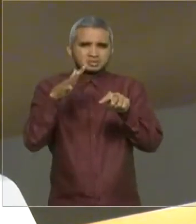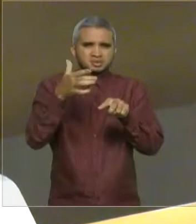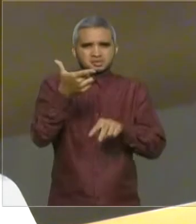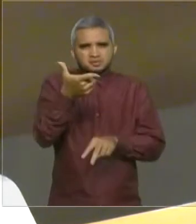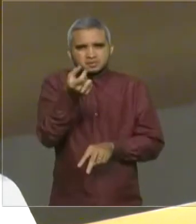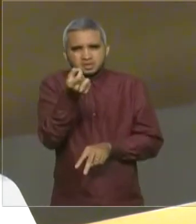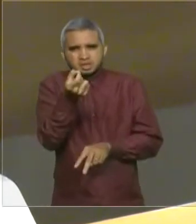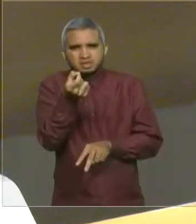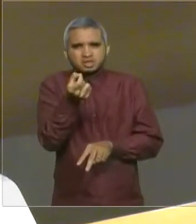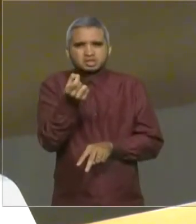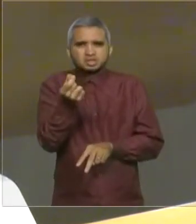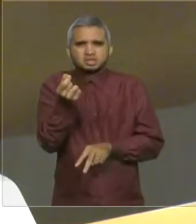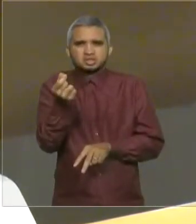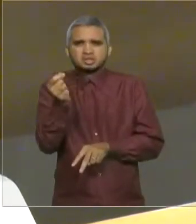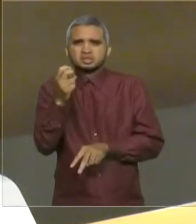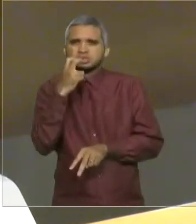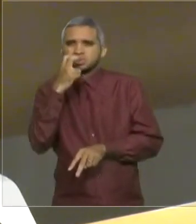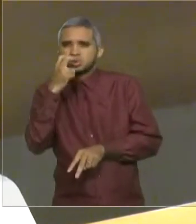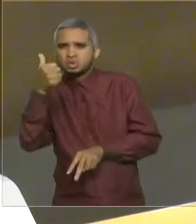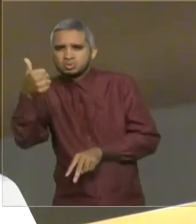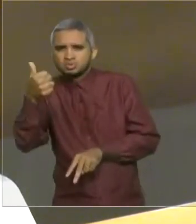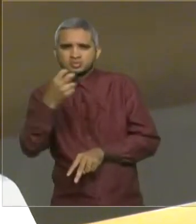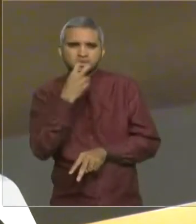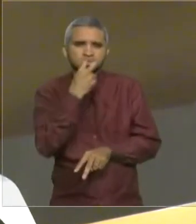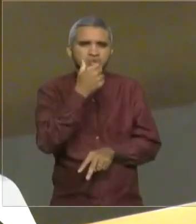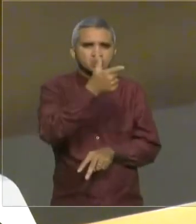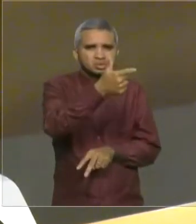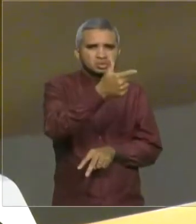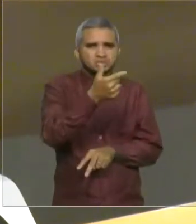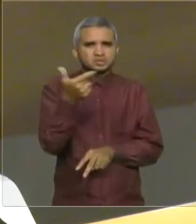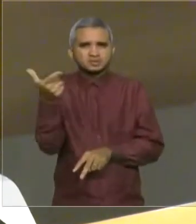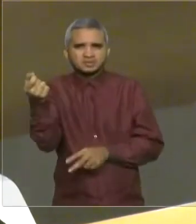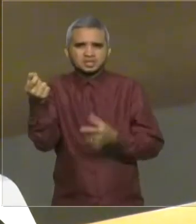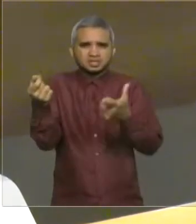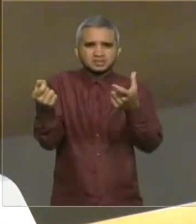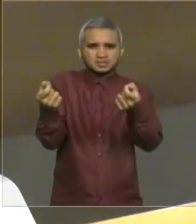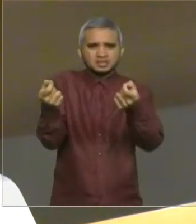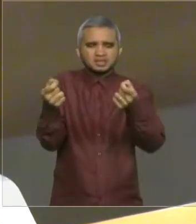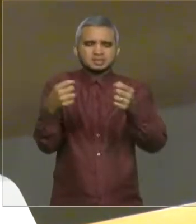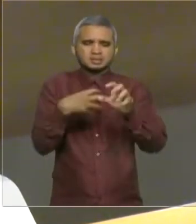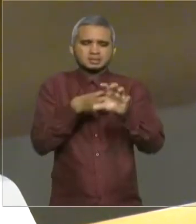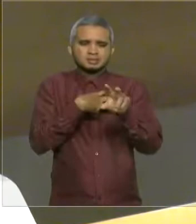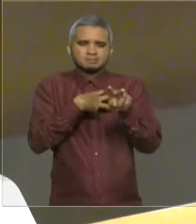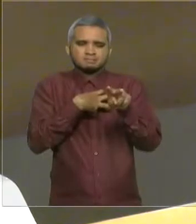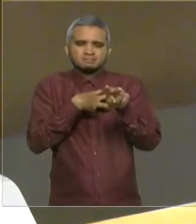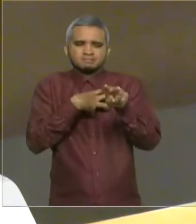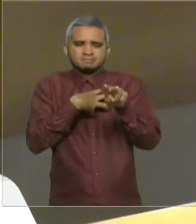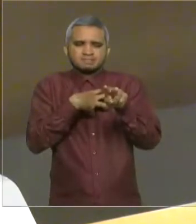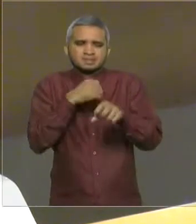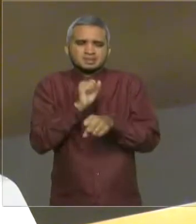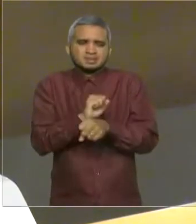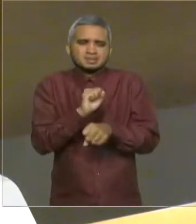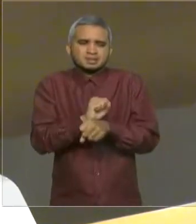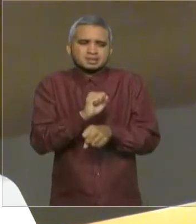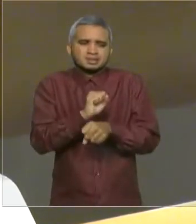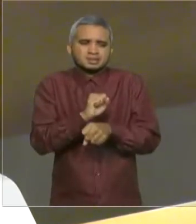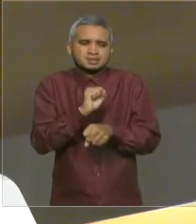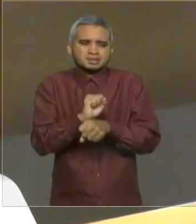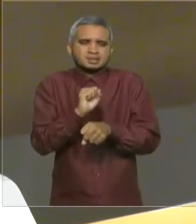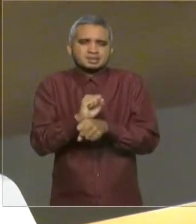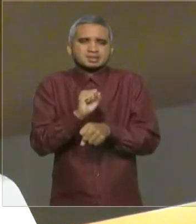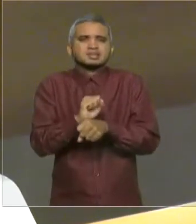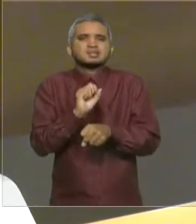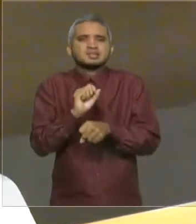1 e no Socorrão 2, só para guardar uma vaga na hemodiálise. Então, esses pacientes com uma doença